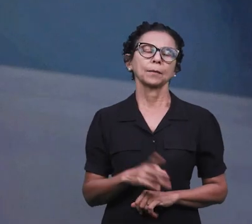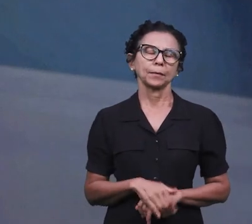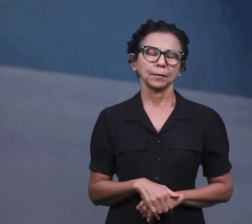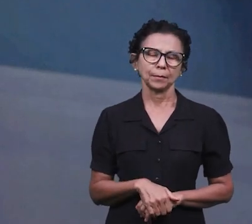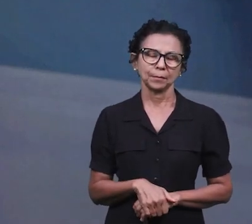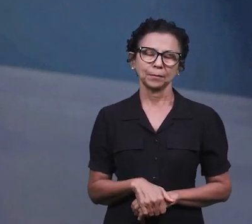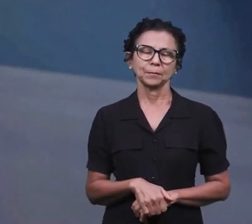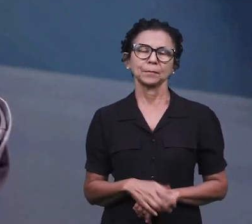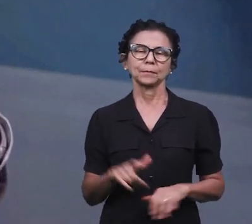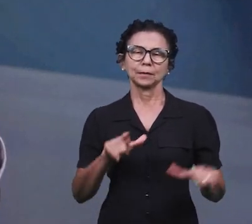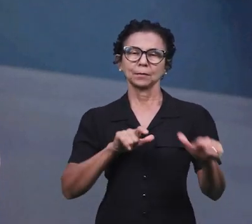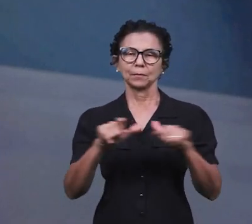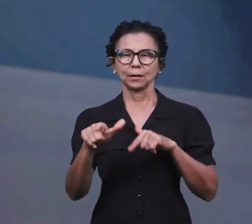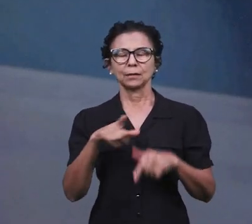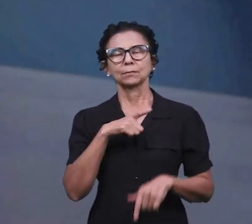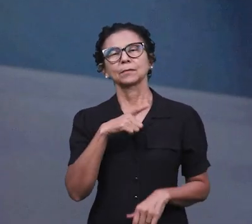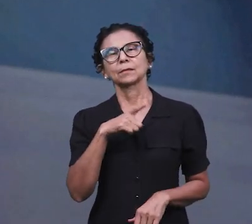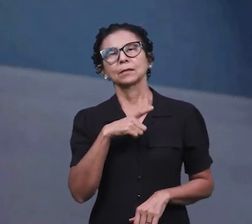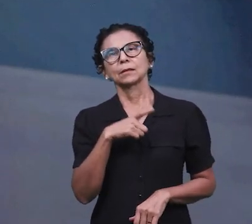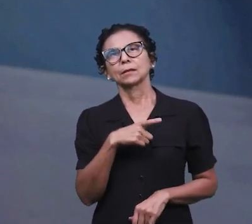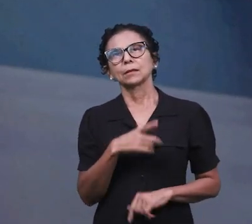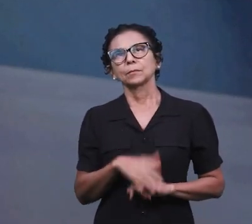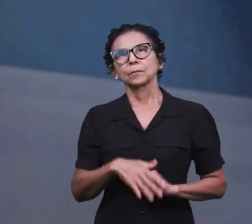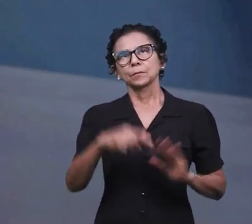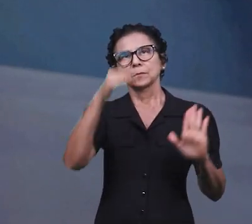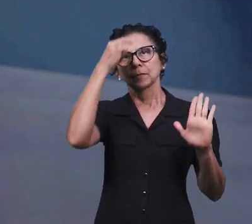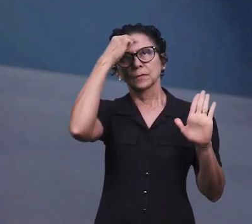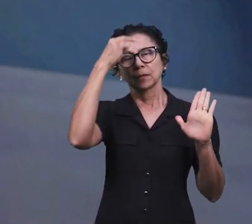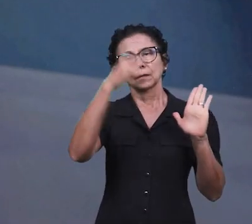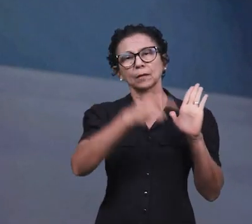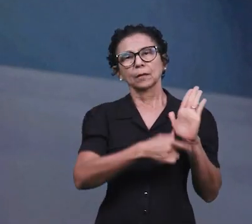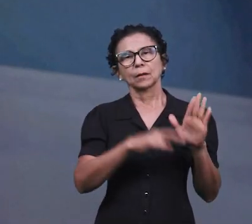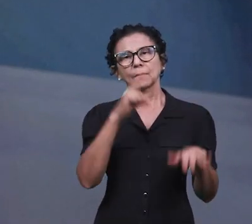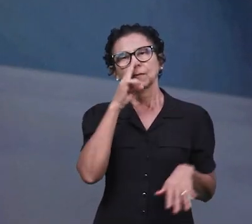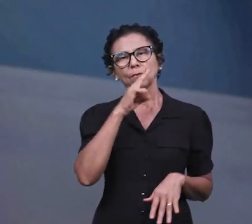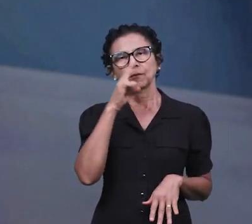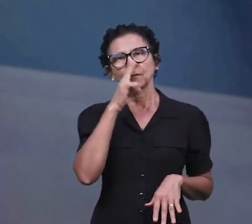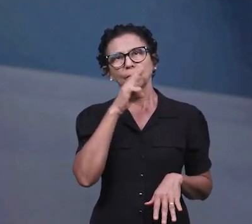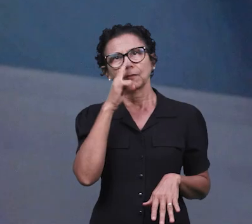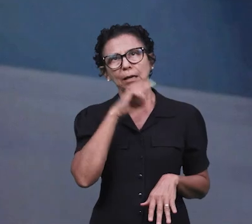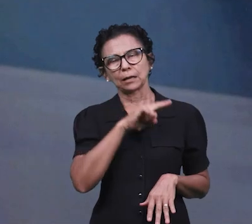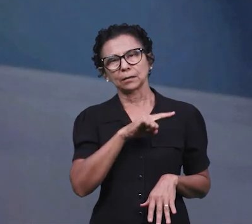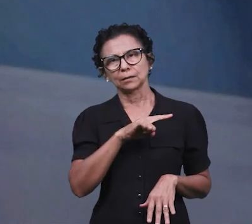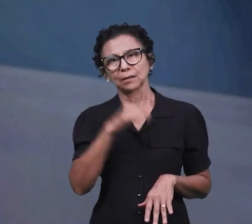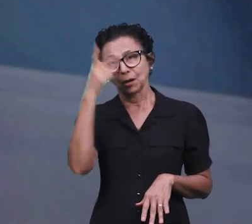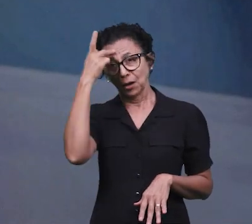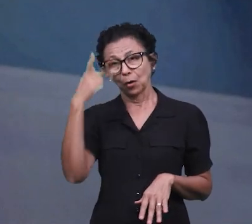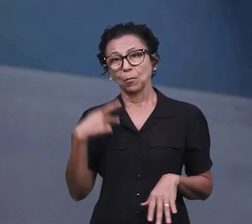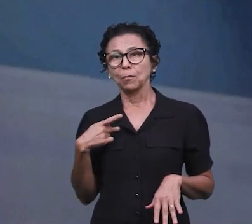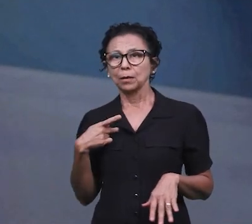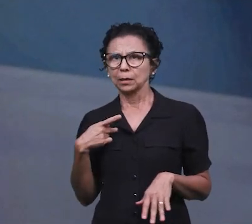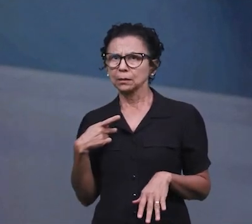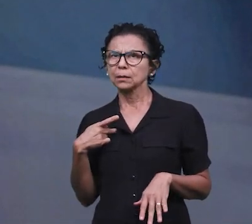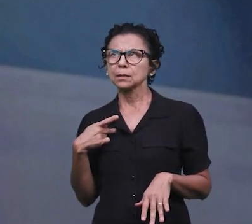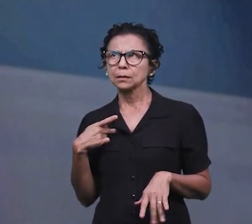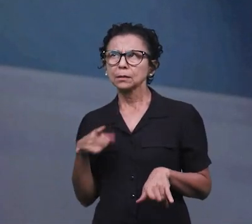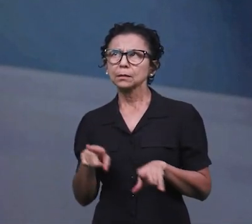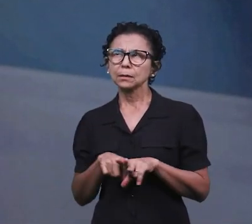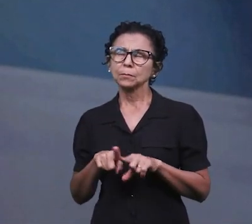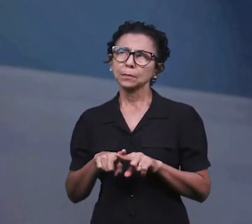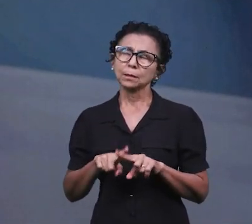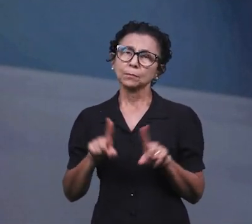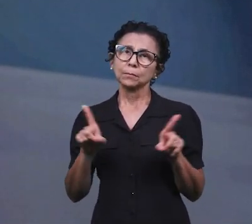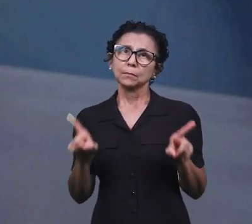humano. A inteligência artificial é muito falha, né? Não que a inteligência humana não seja, mas a inteligência humana ela tem uma centelha que vem de Deus,